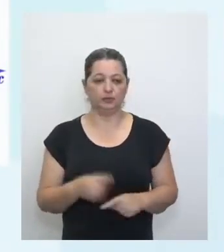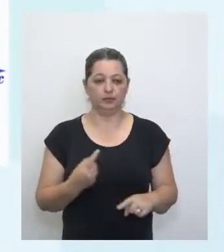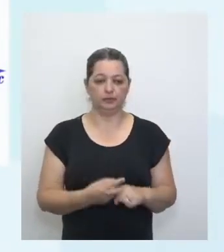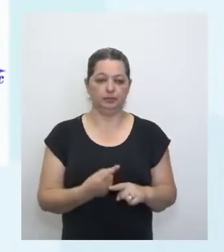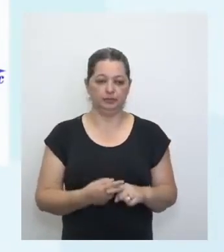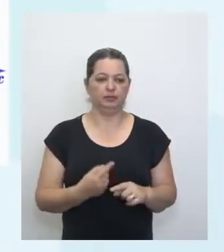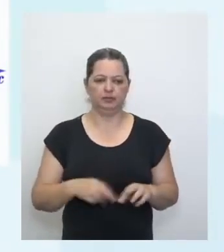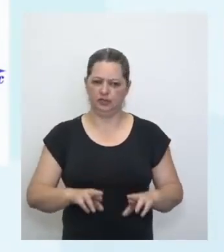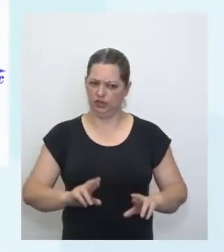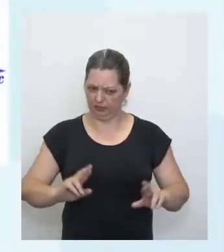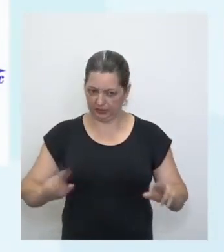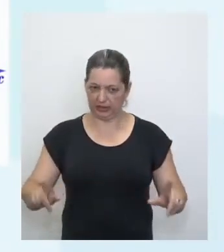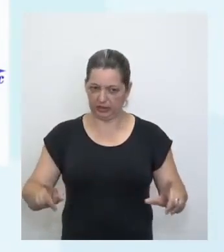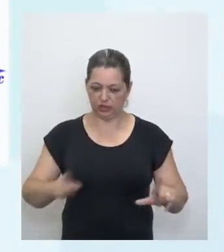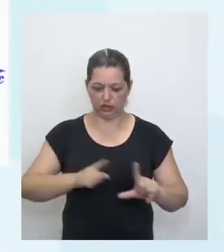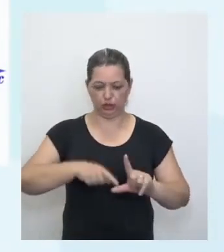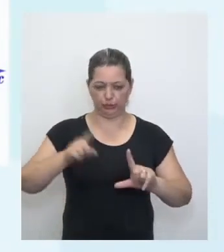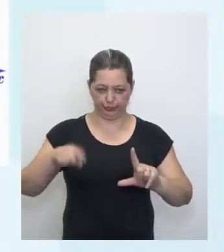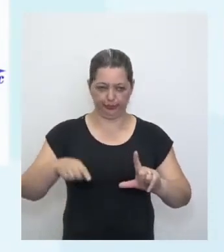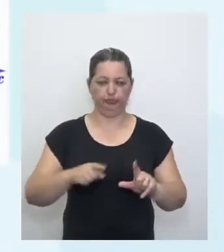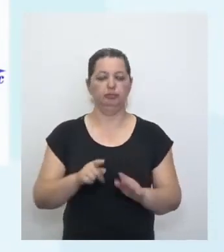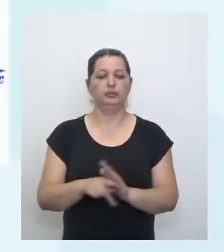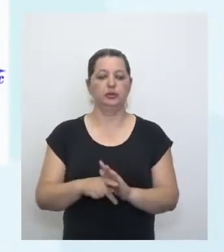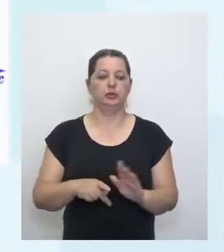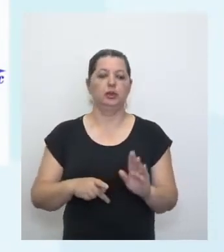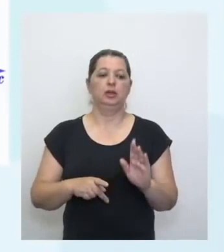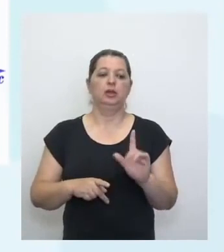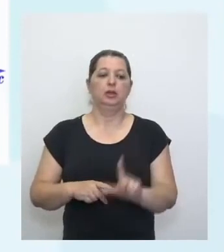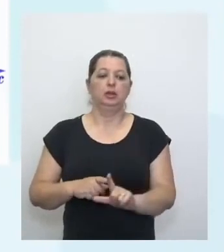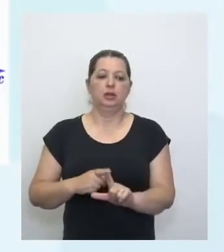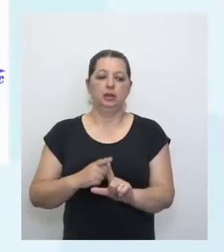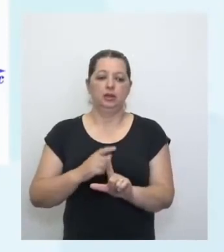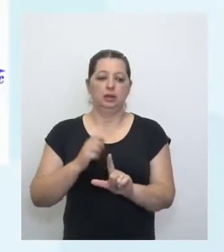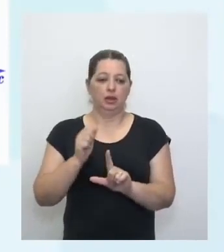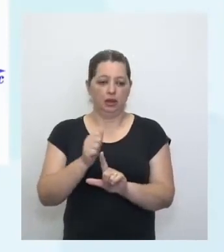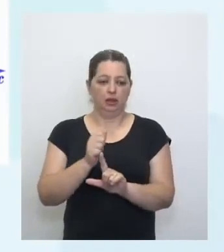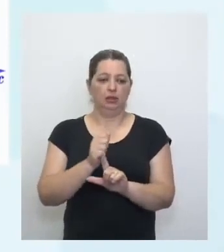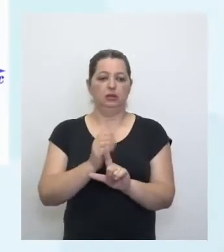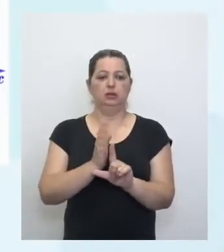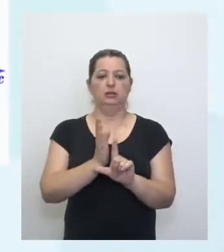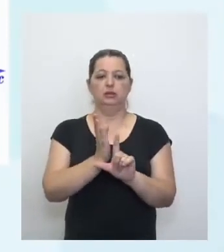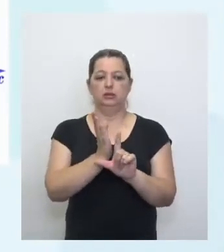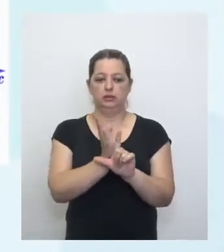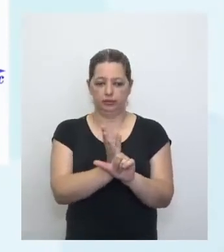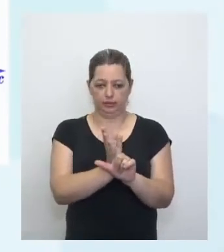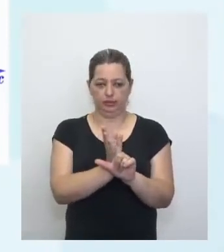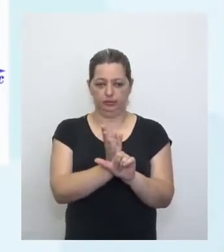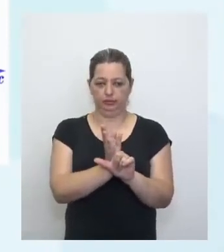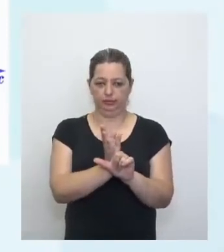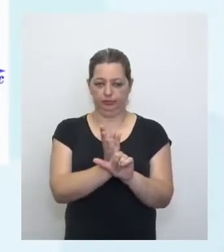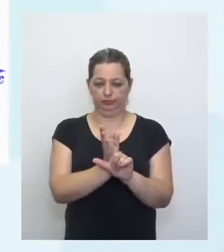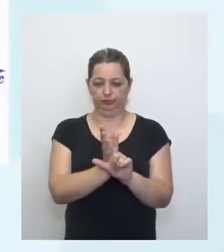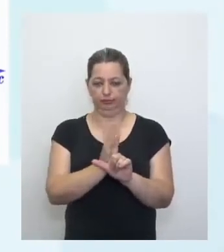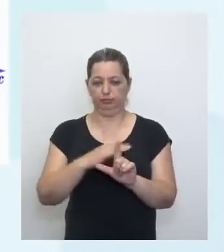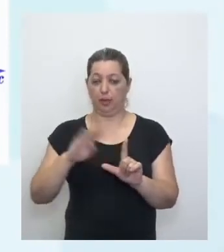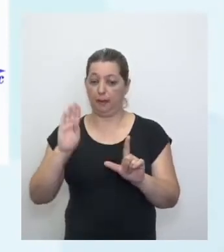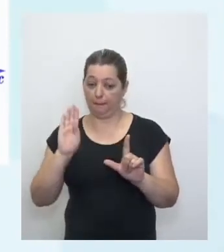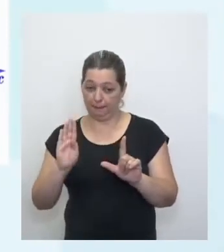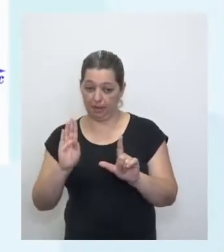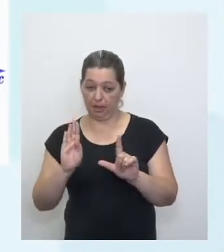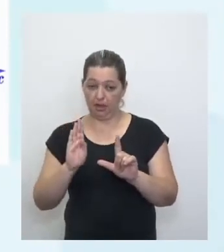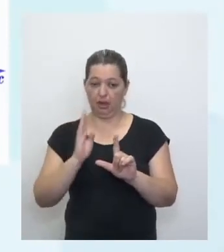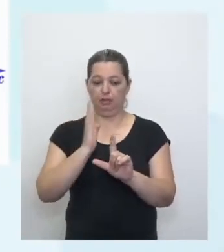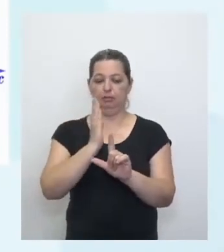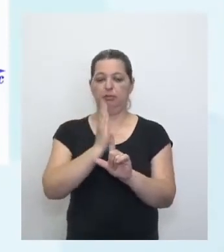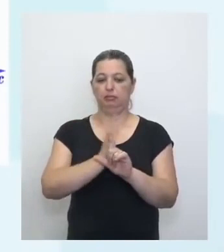eu já fiz, tá bom? No gráfico A, a gente tem uma reta inclinada que não passa na origem. No item B, a gente tem um gráfico que é paralelo ao eixo X,